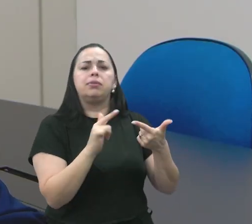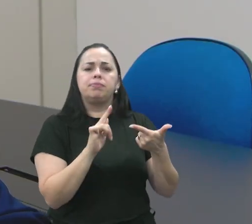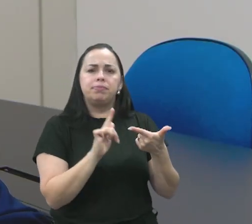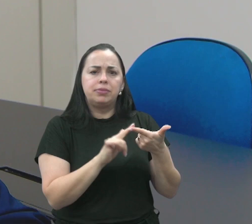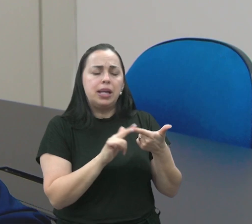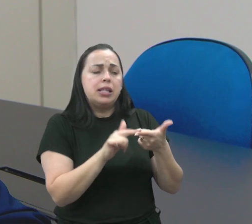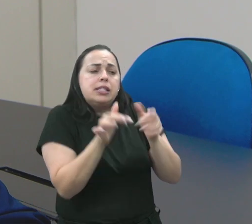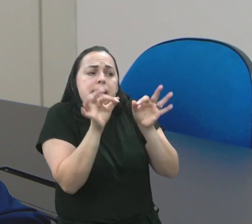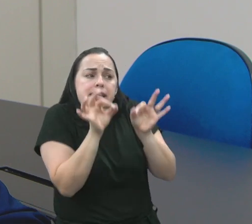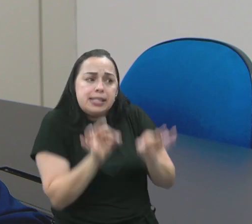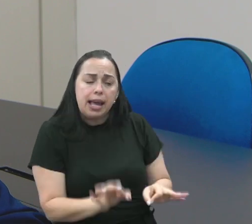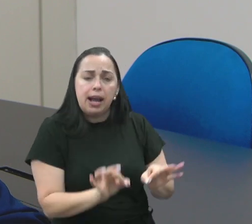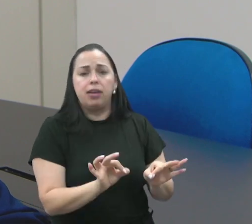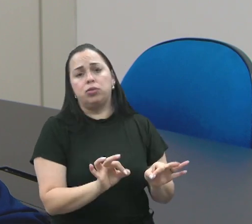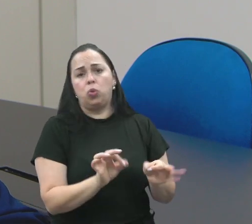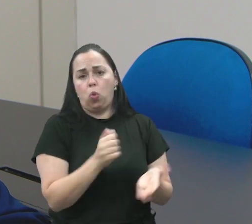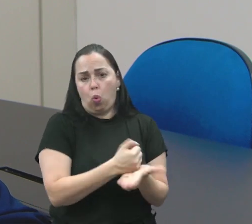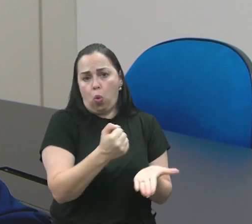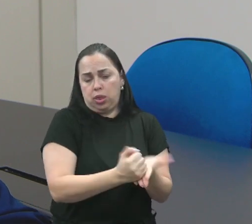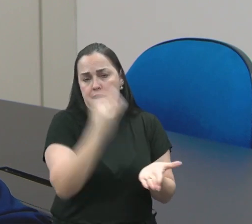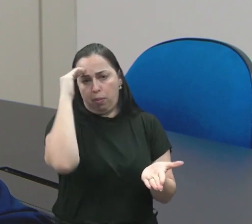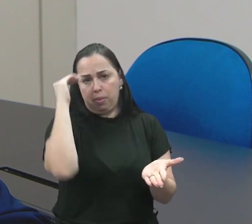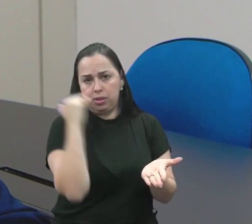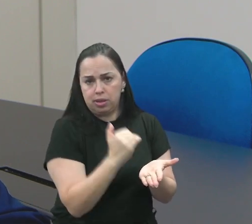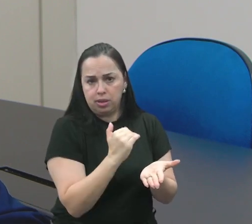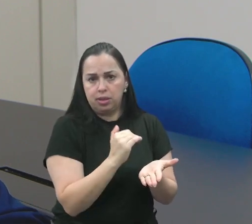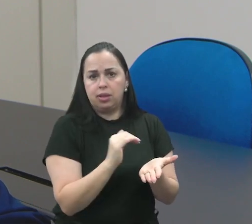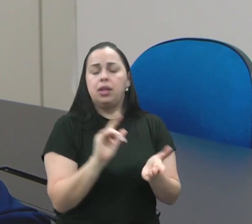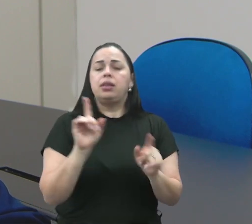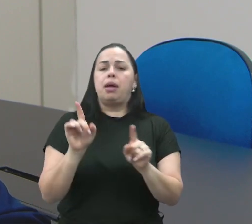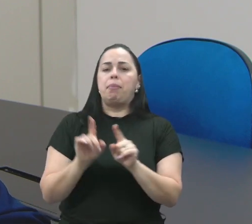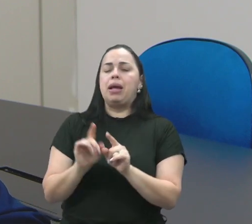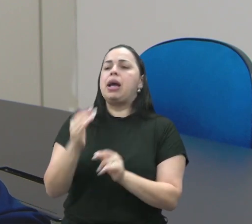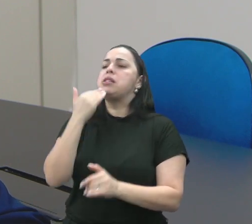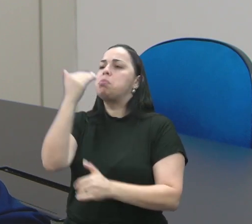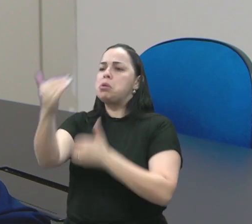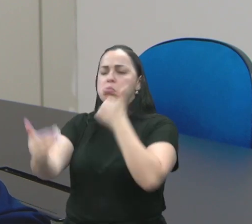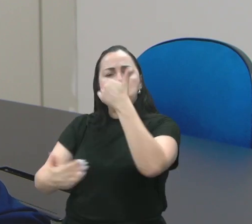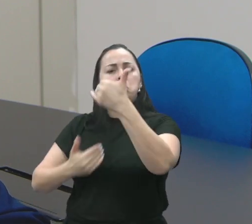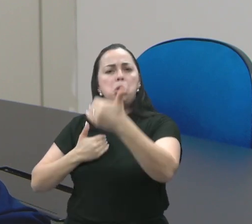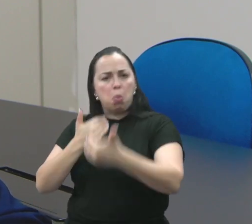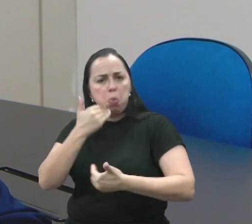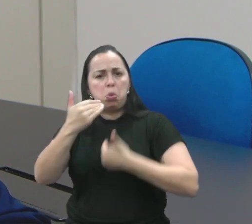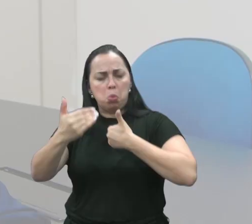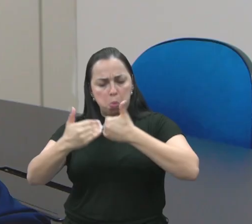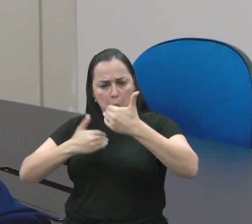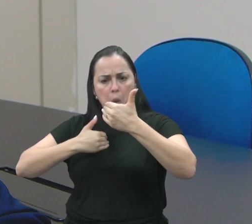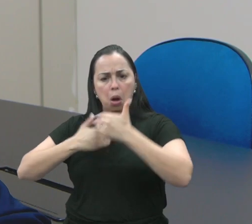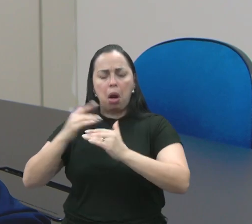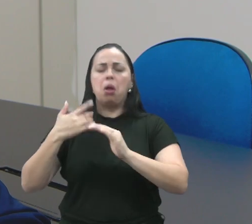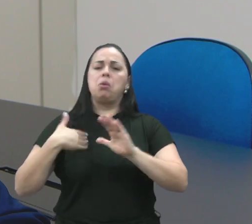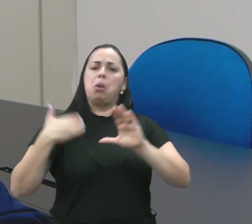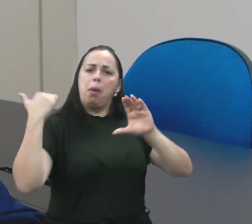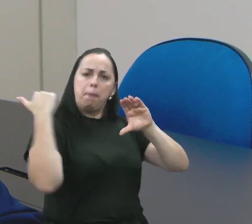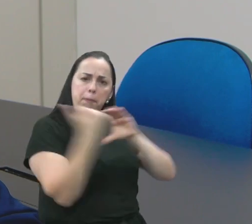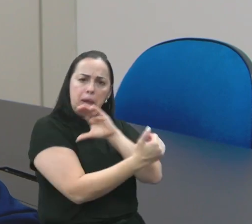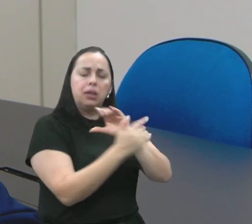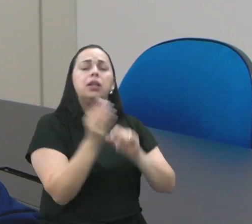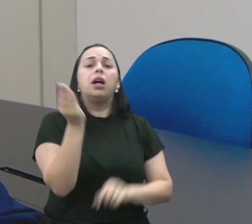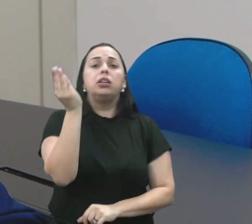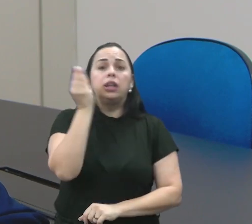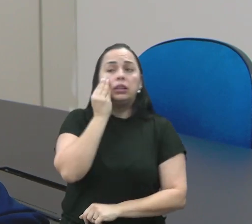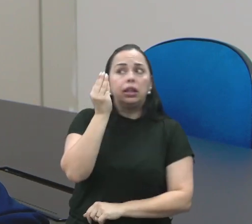junto ao governo aí se tudo está sendo cumprido. E segundo, encaminhar essas demandas que a gente recebe nos gabinetes. A gente também está buscando